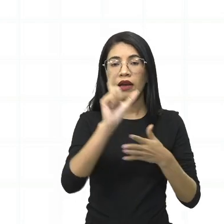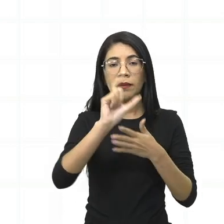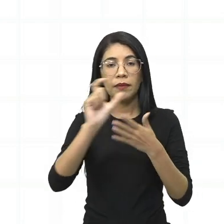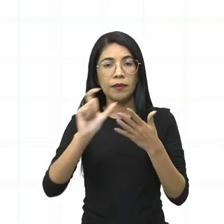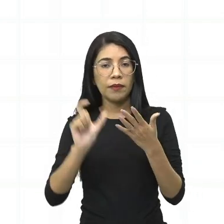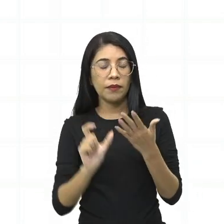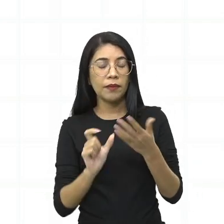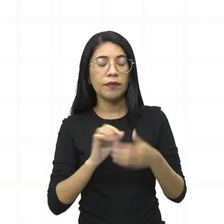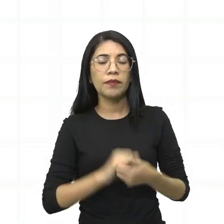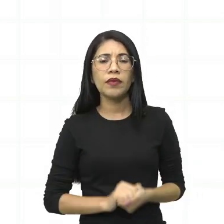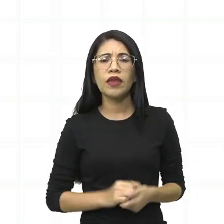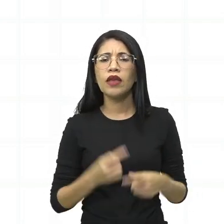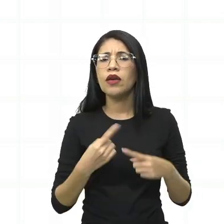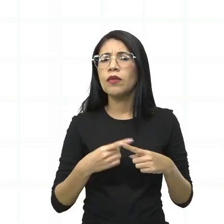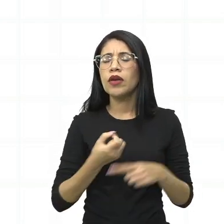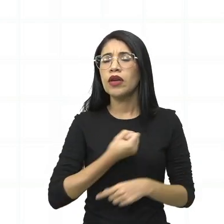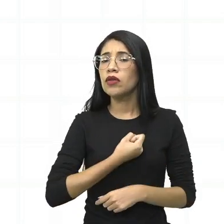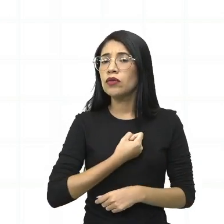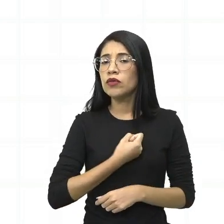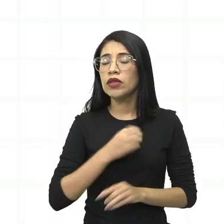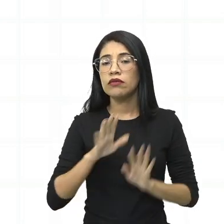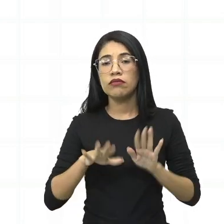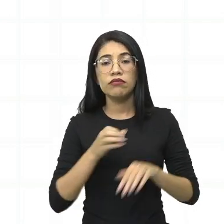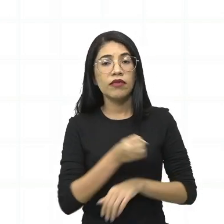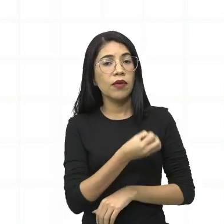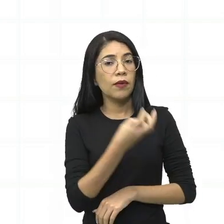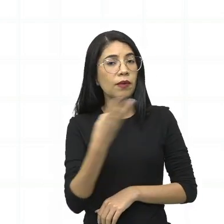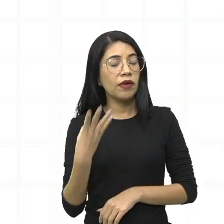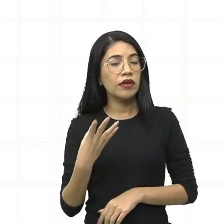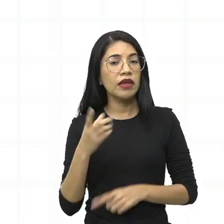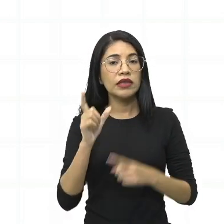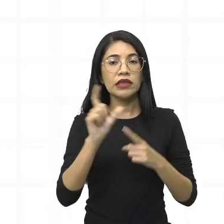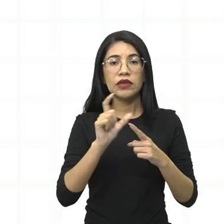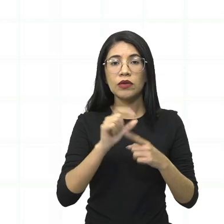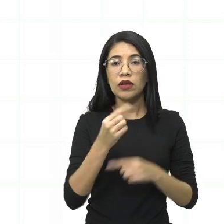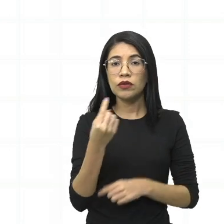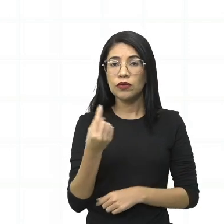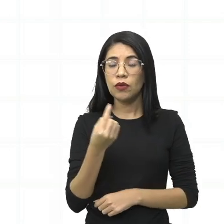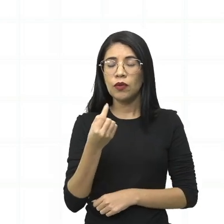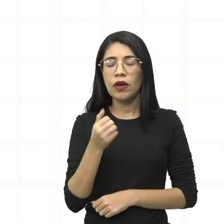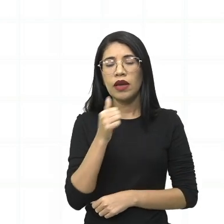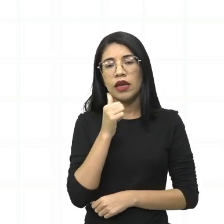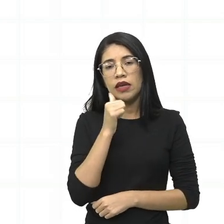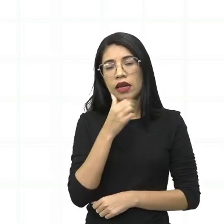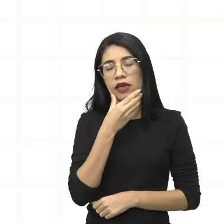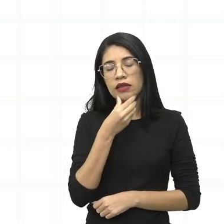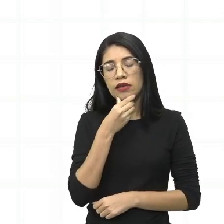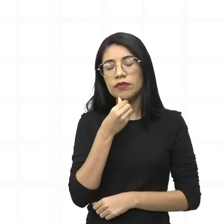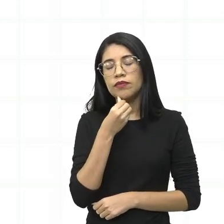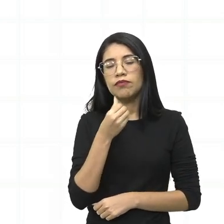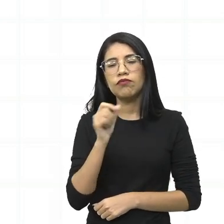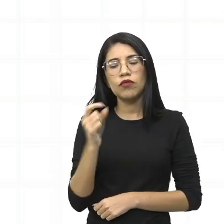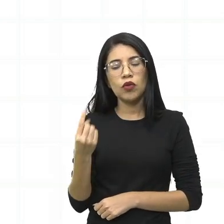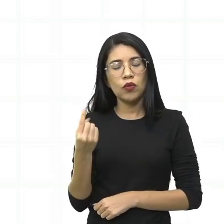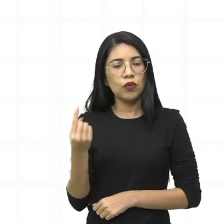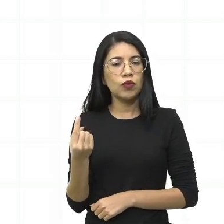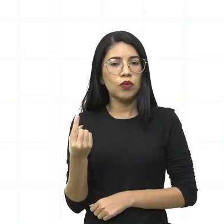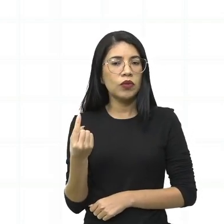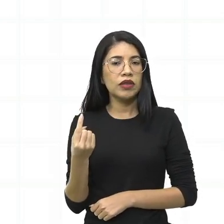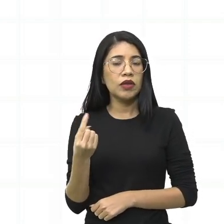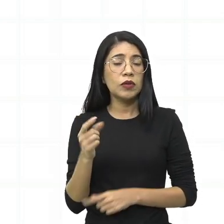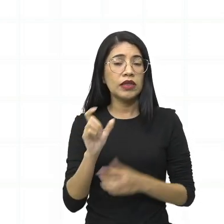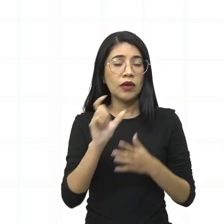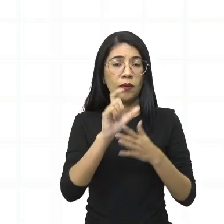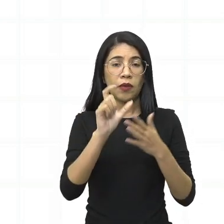plural. Por que número, professor? Pela quantidade, né? Singular, só um garoto, plural, mais de um, né?